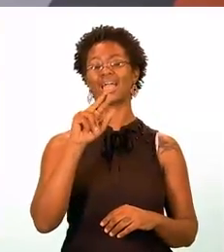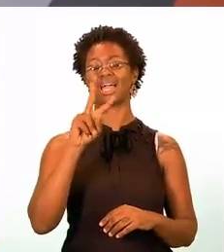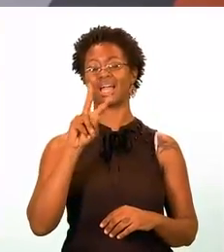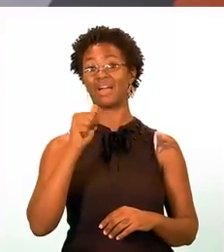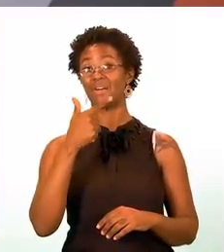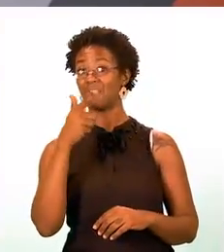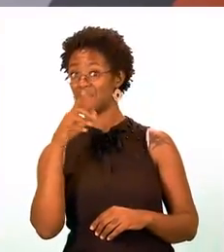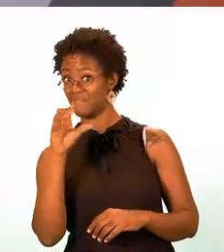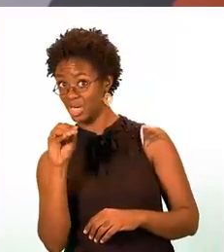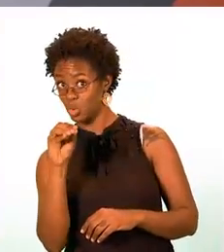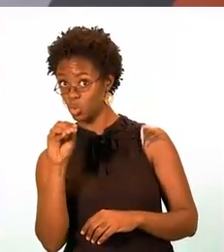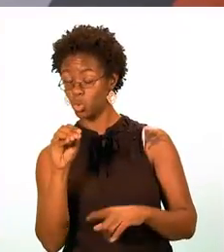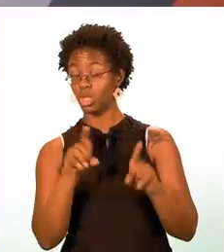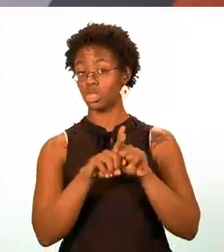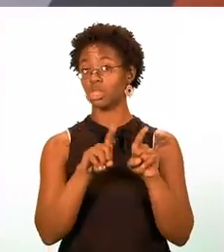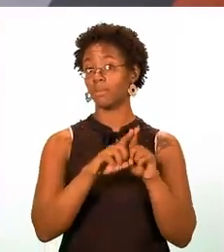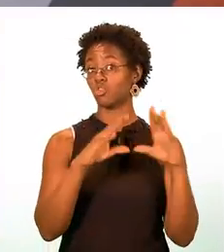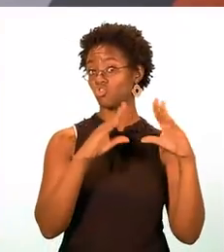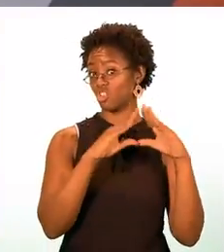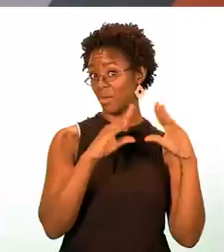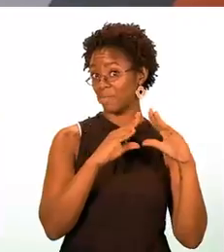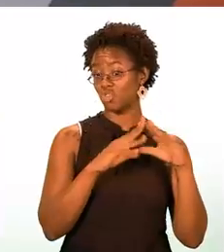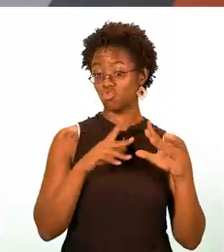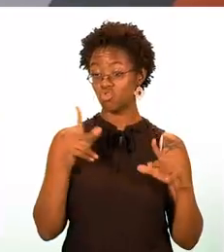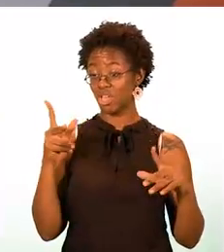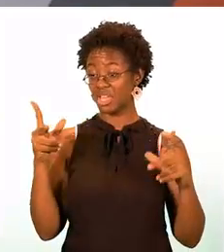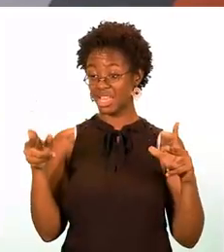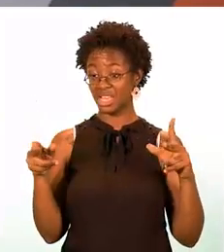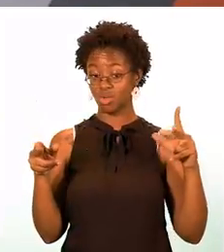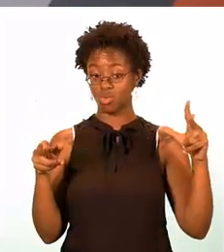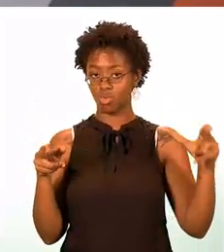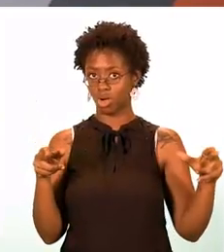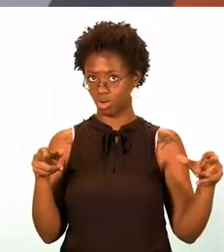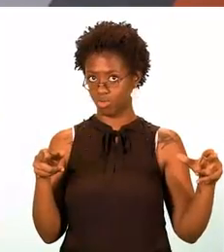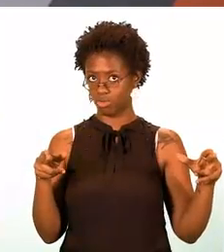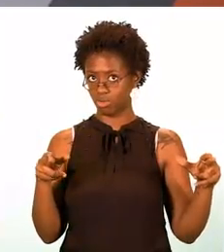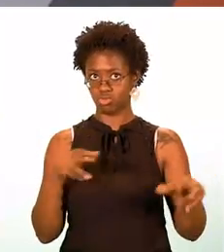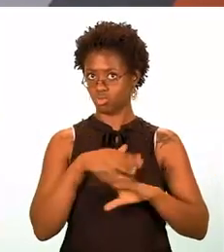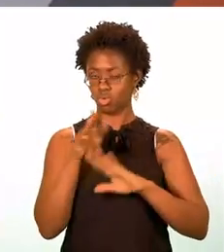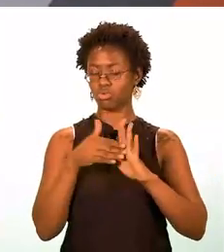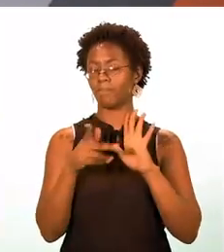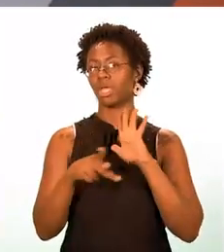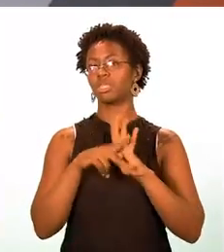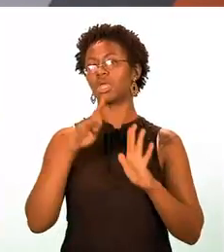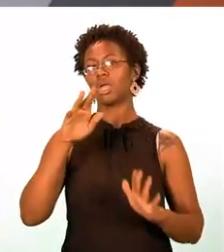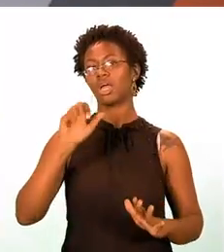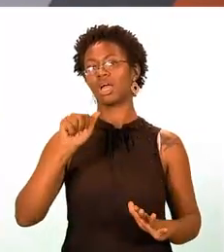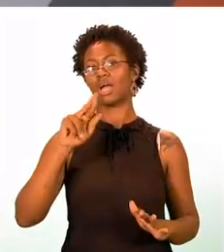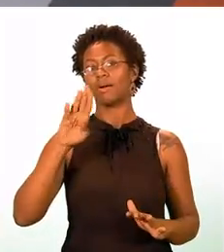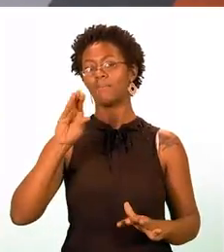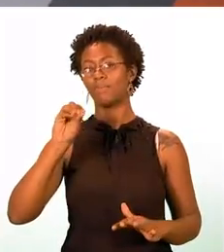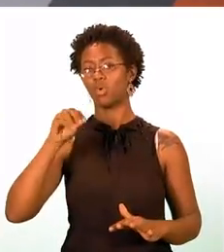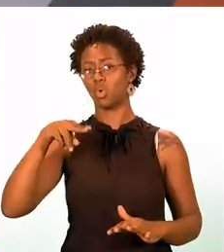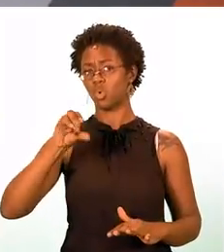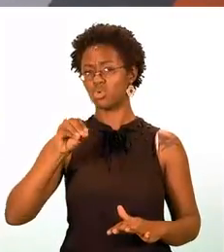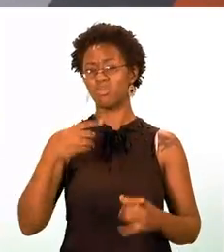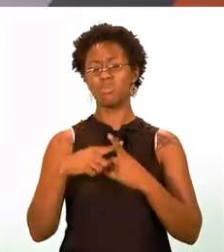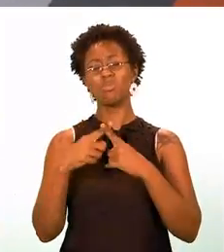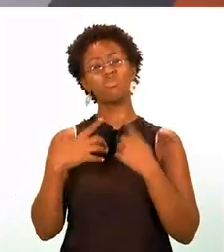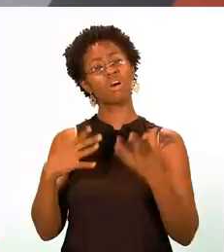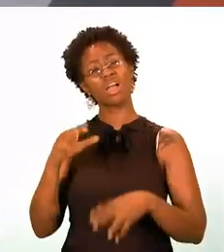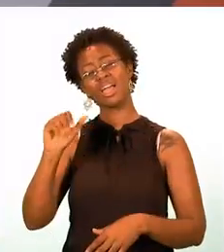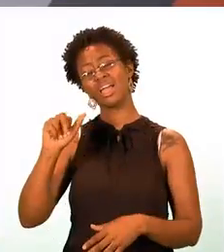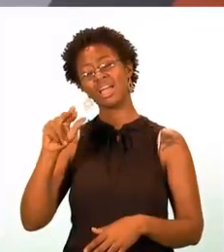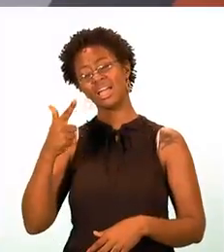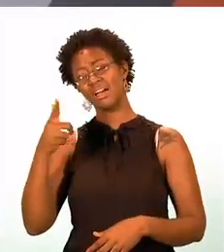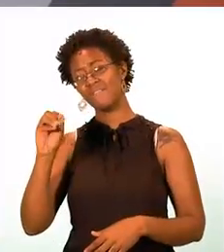composição química, os dois são feitos de carbono. Por que que o diamante é tão caro e o carvão é tão barato? Se os dois têm